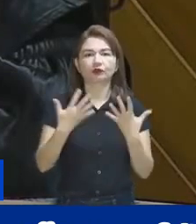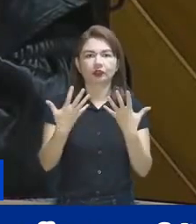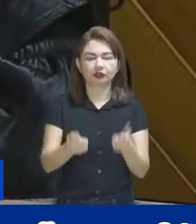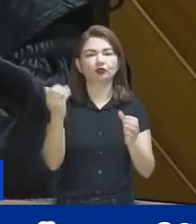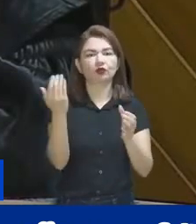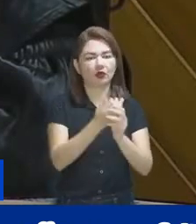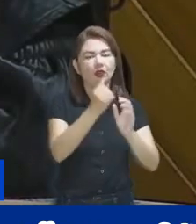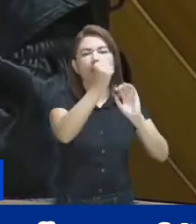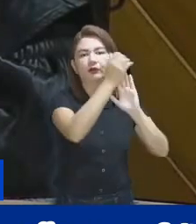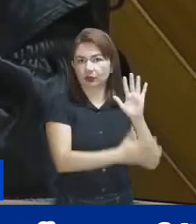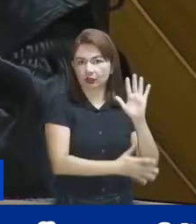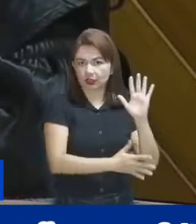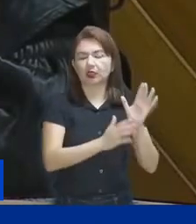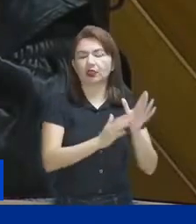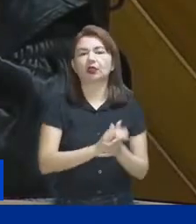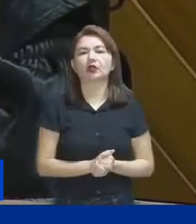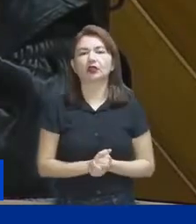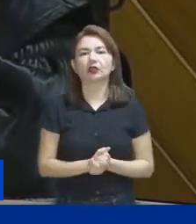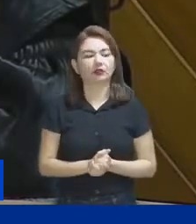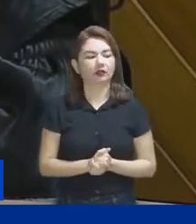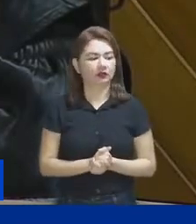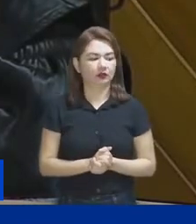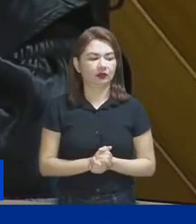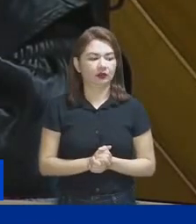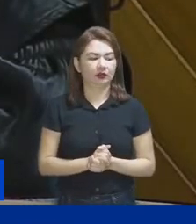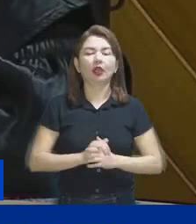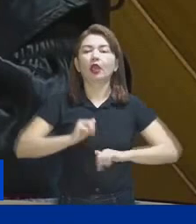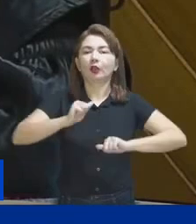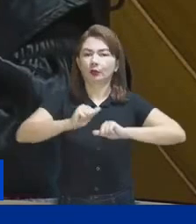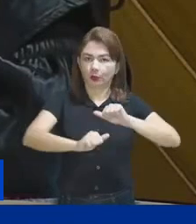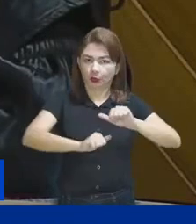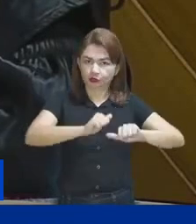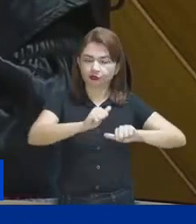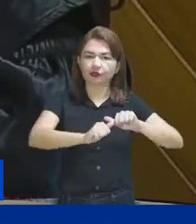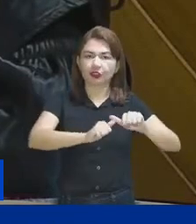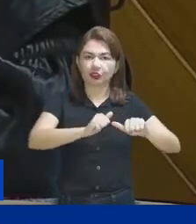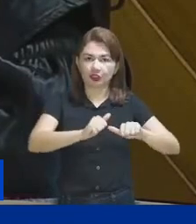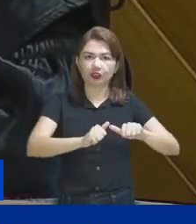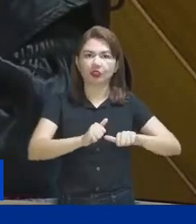de declaração com efeitos modificativos, a fim